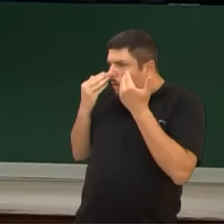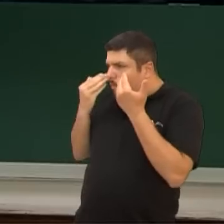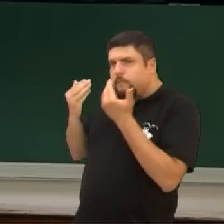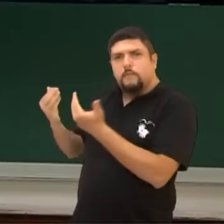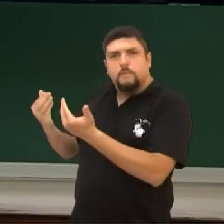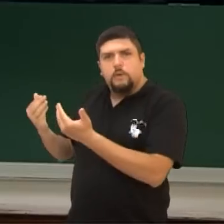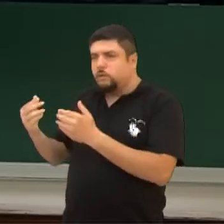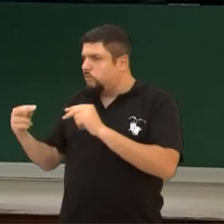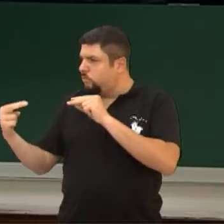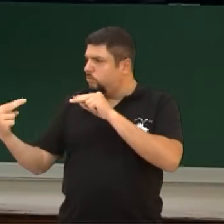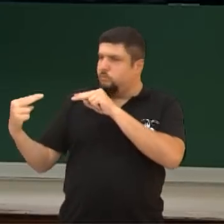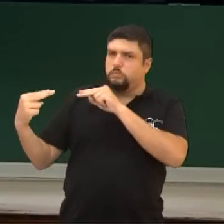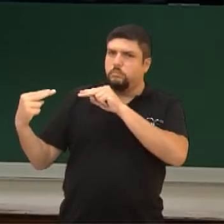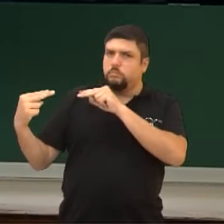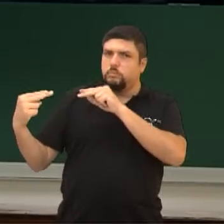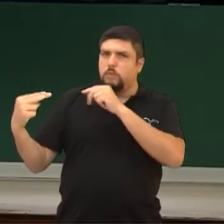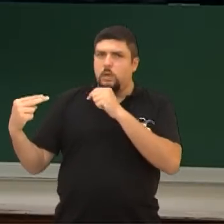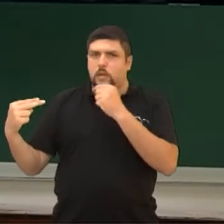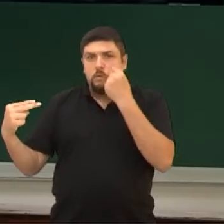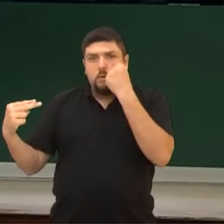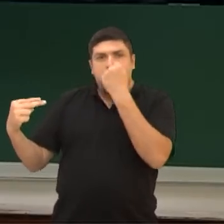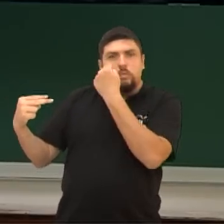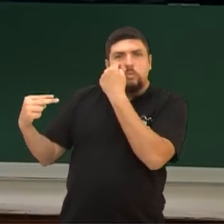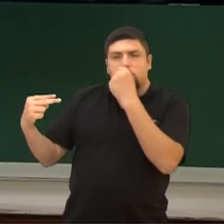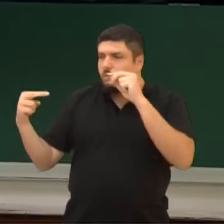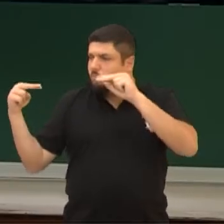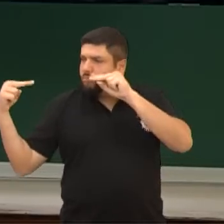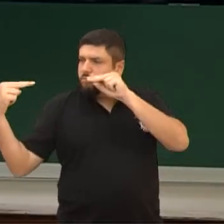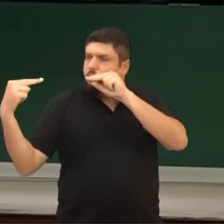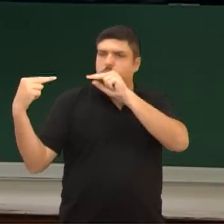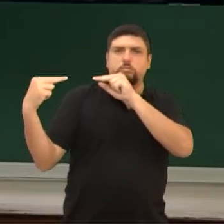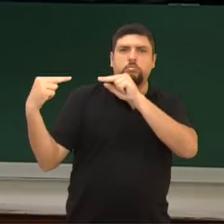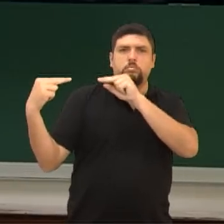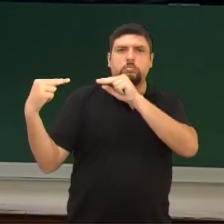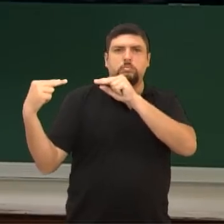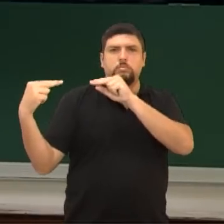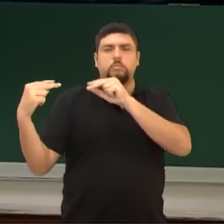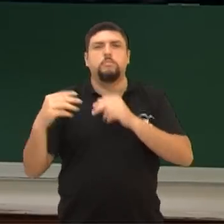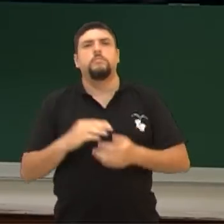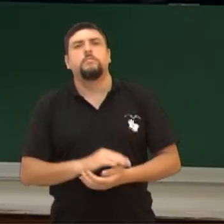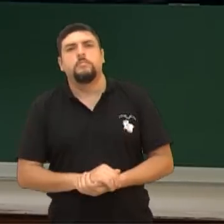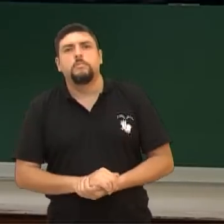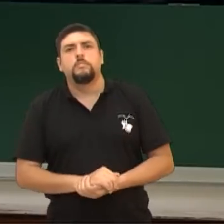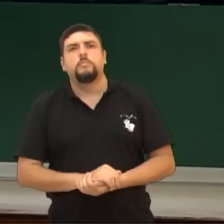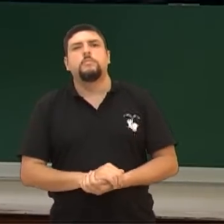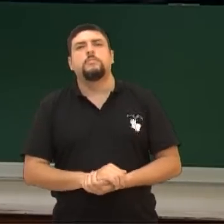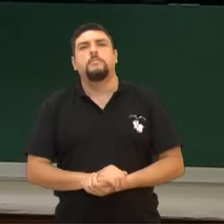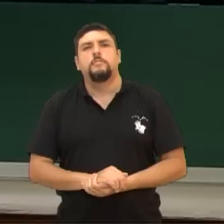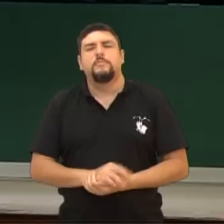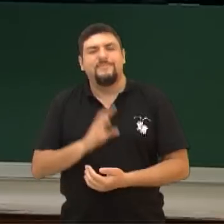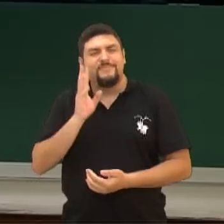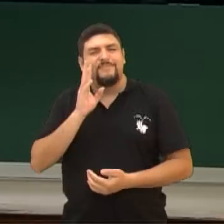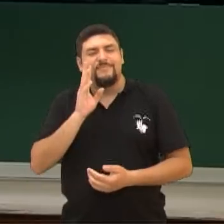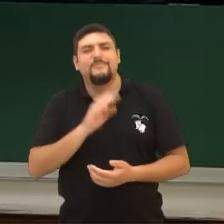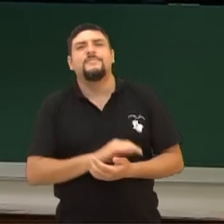por isso é entrevista. Nós estamos nos vendo, nós estamos nos enxergando. Interessante,